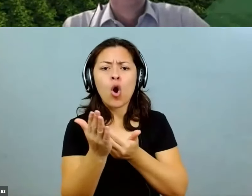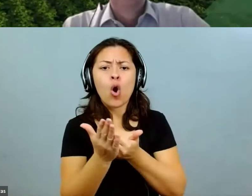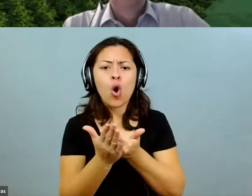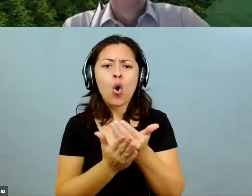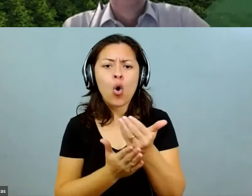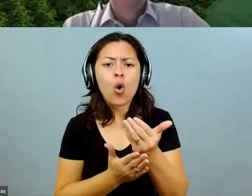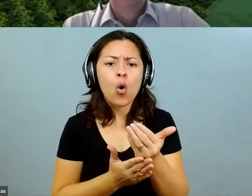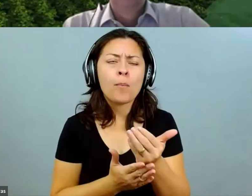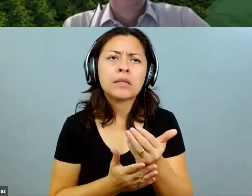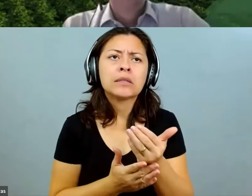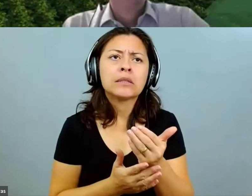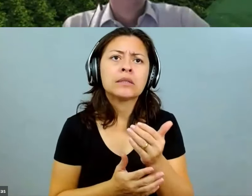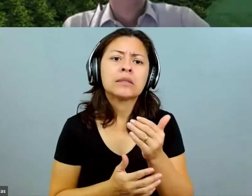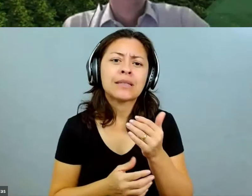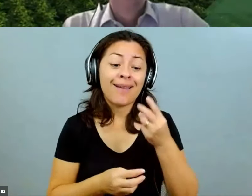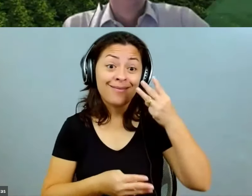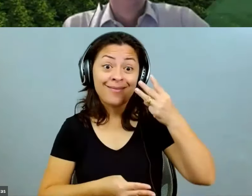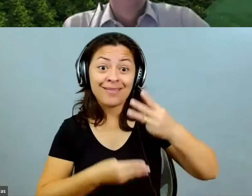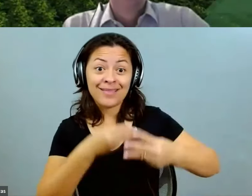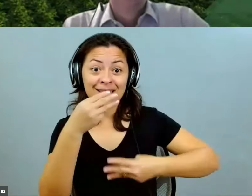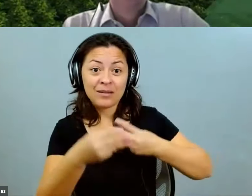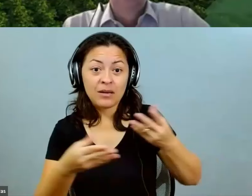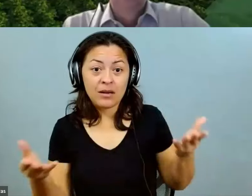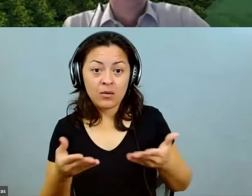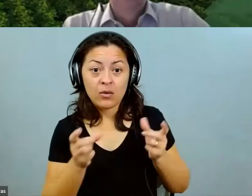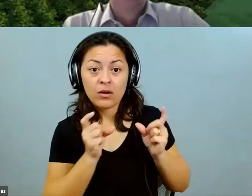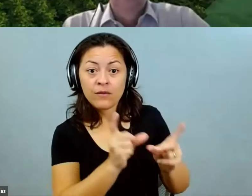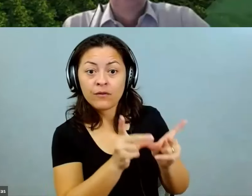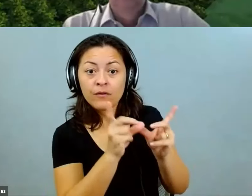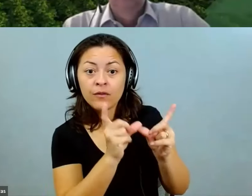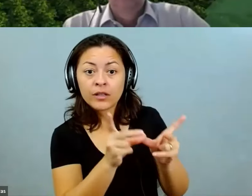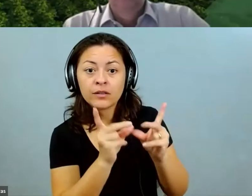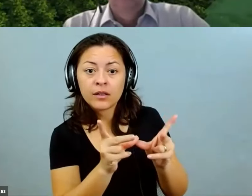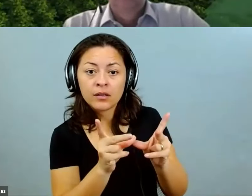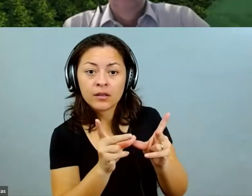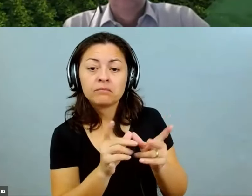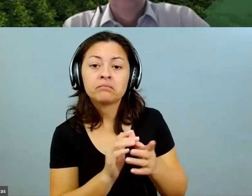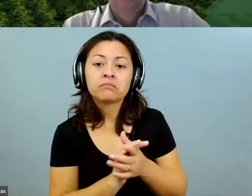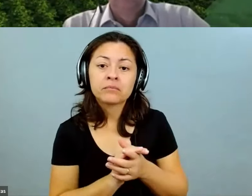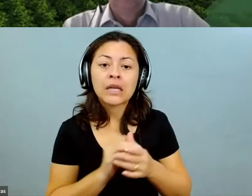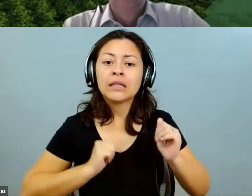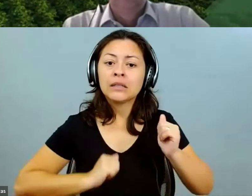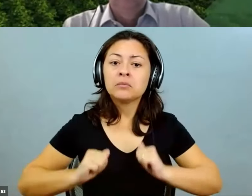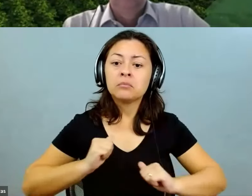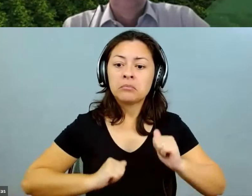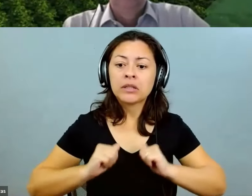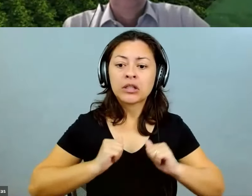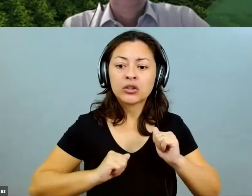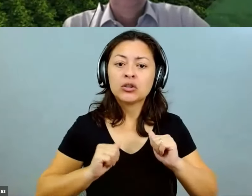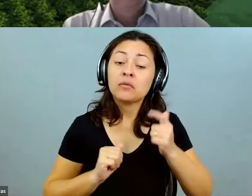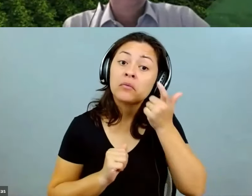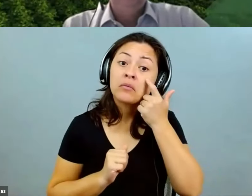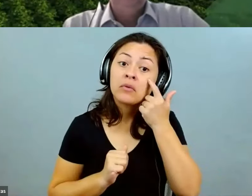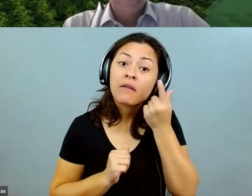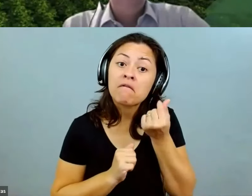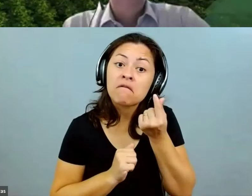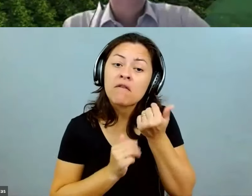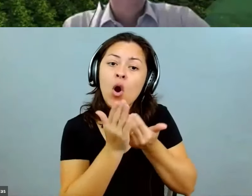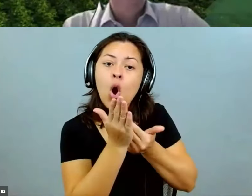política é começar as vendas neste trimestre agora né e e estamos aí na expectativa que haja alguma reação no preço para começar as